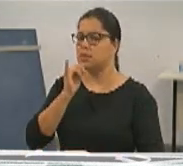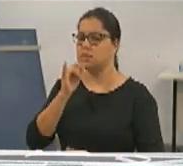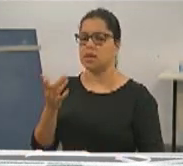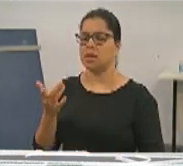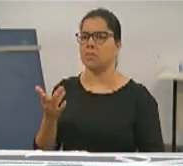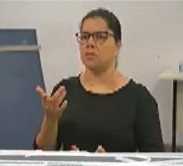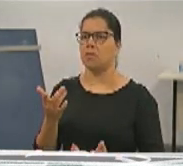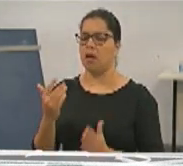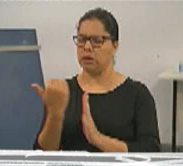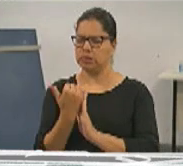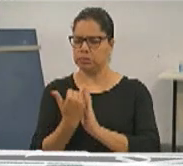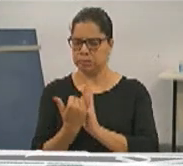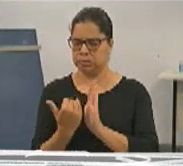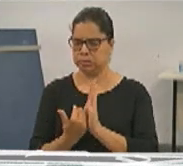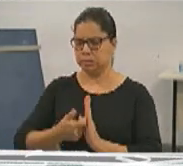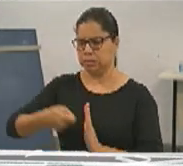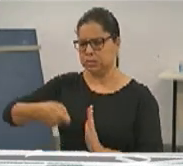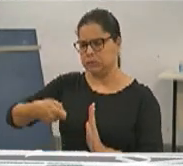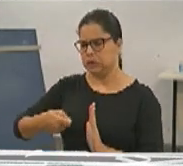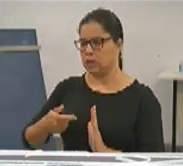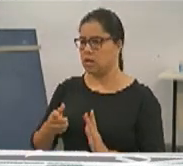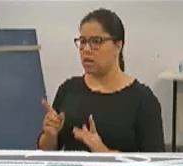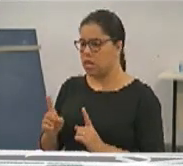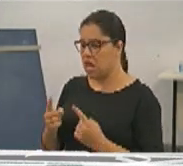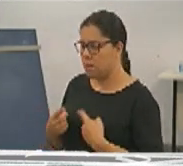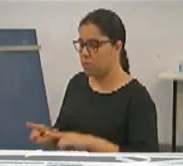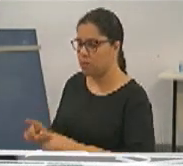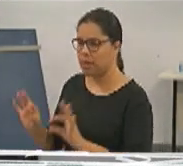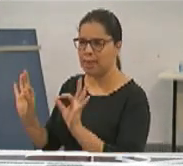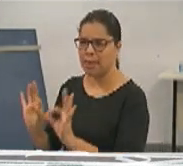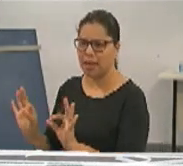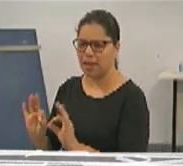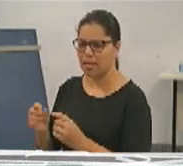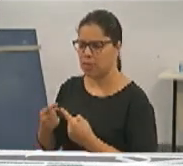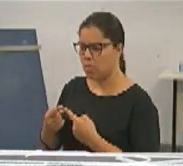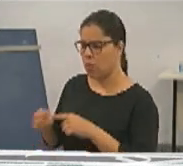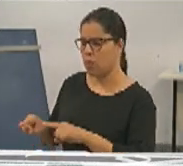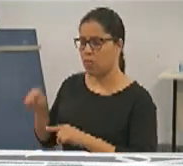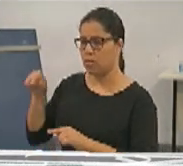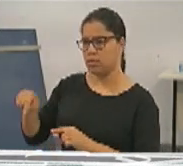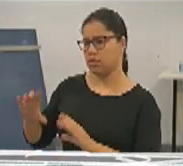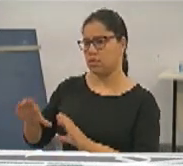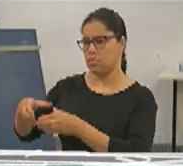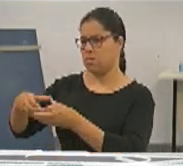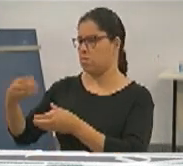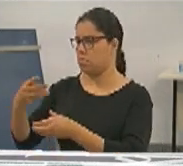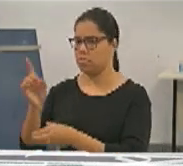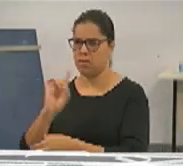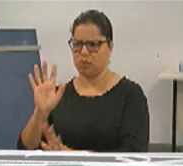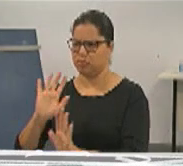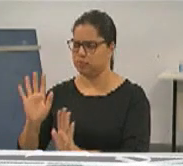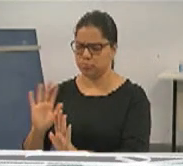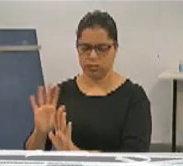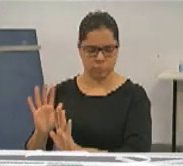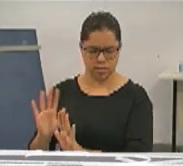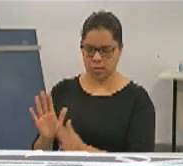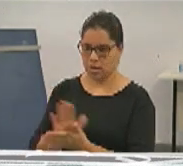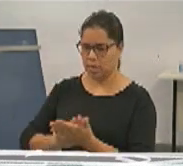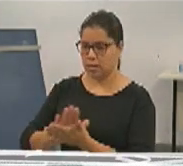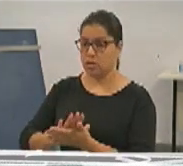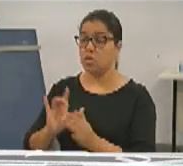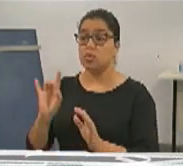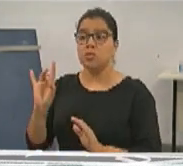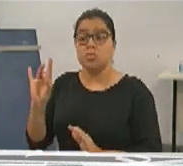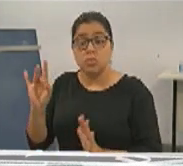de continuidade à atual administração e nem a qualquer administração que já aconteceu na universidade, né. Nós